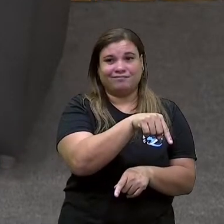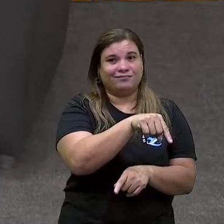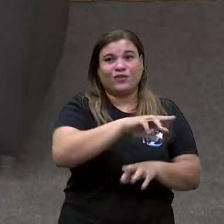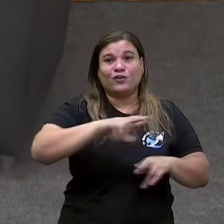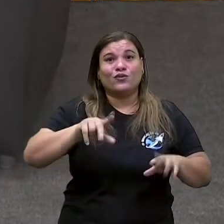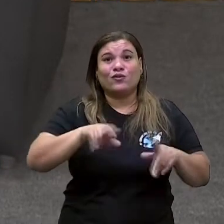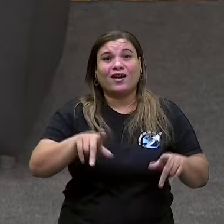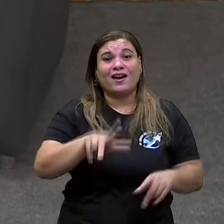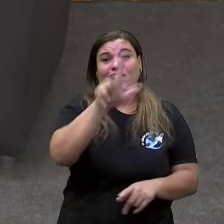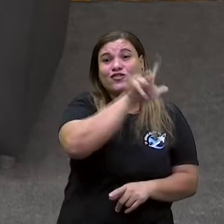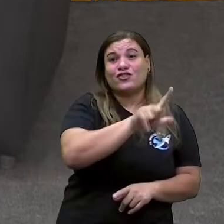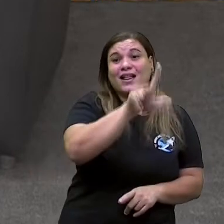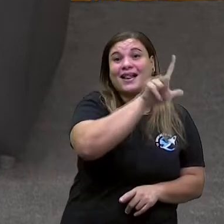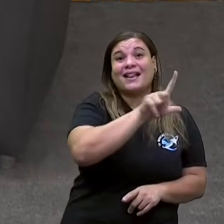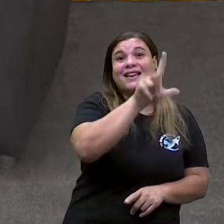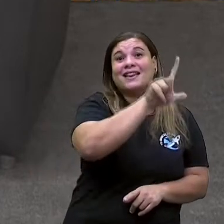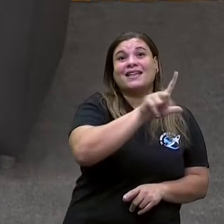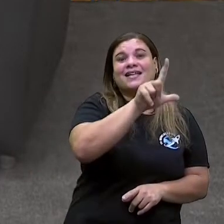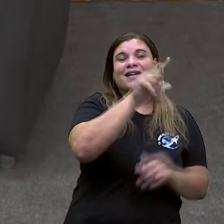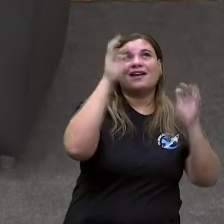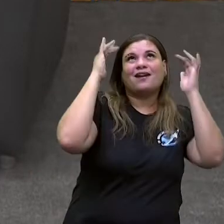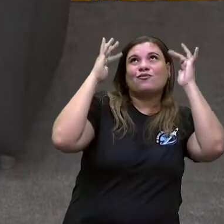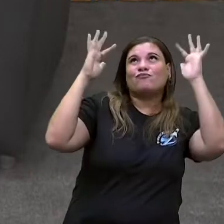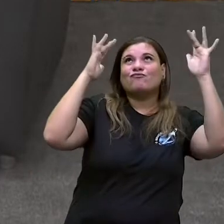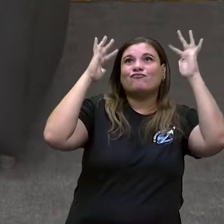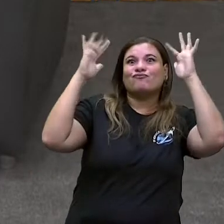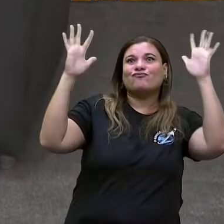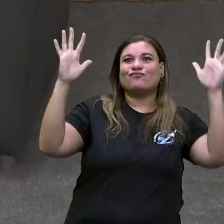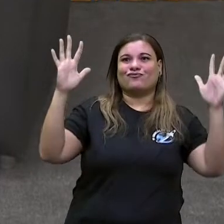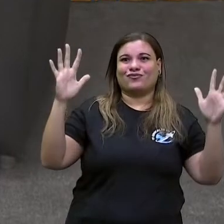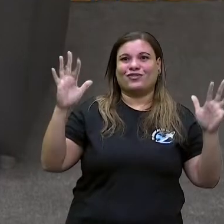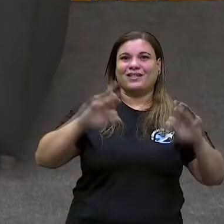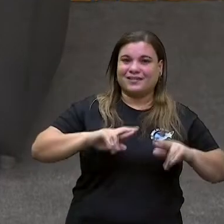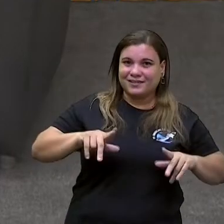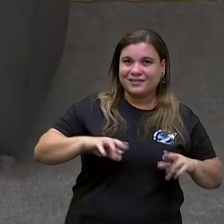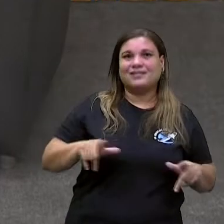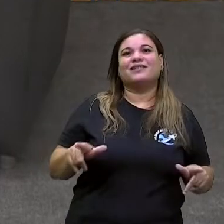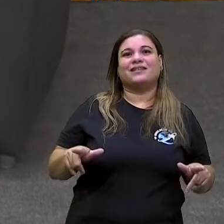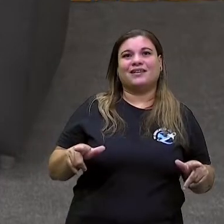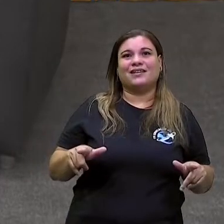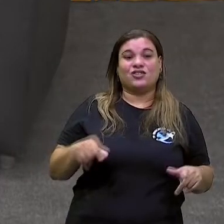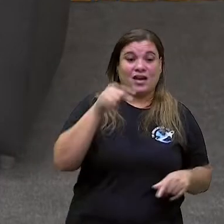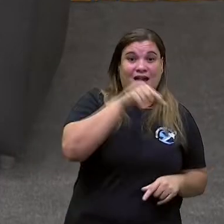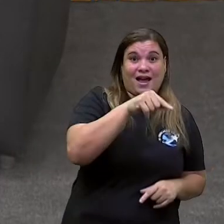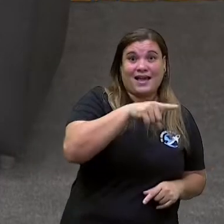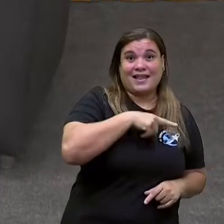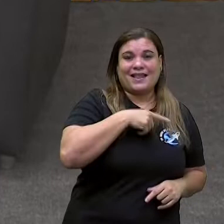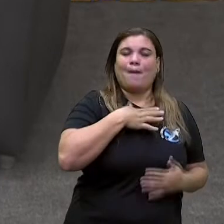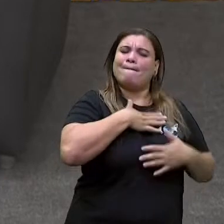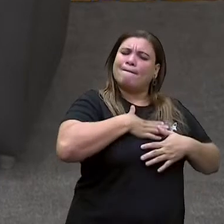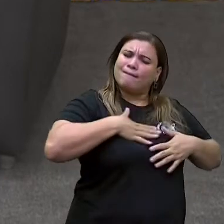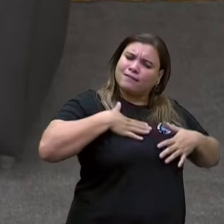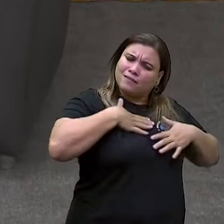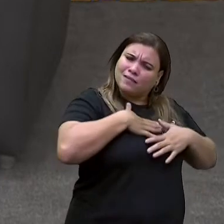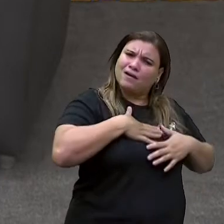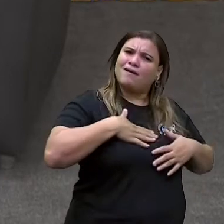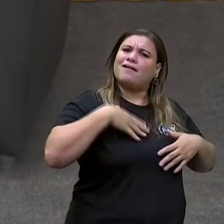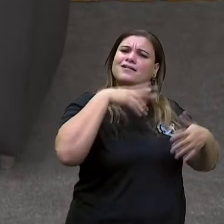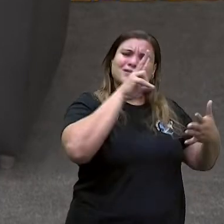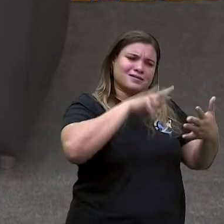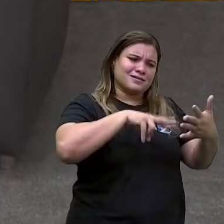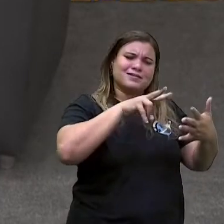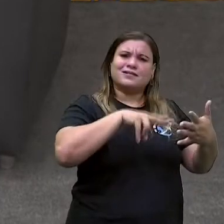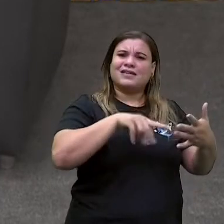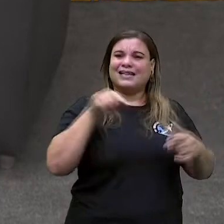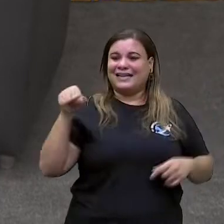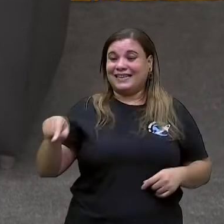tira 2 horas para ler, ou 1 hora para ler, ou meia hora que seja, naquela meia hora, o seu nível de adrenalina,